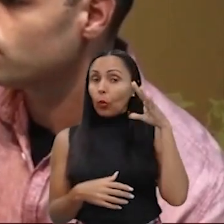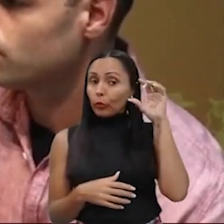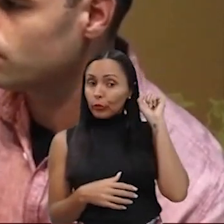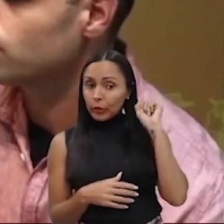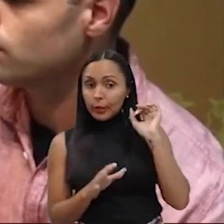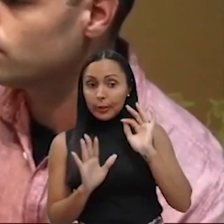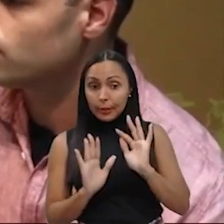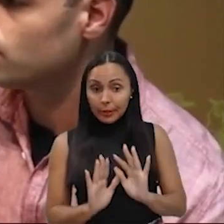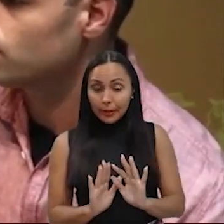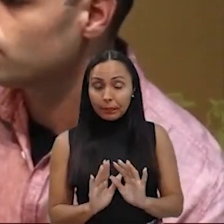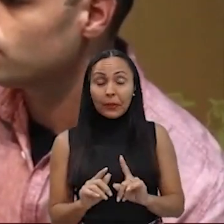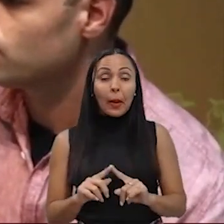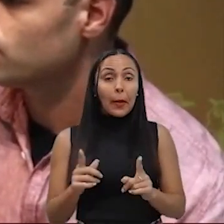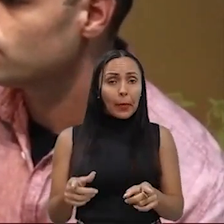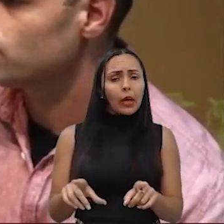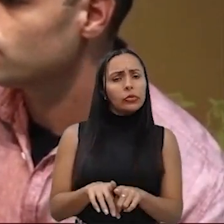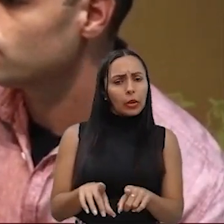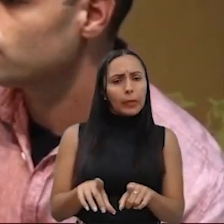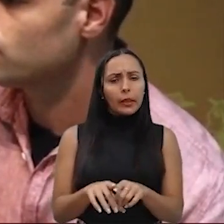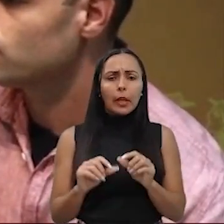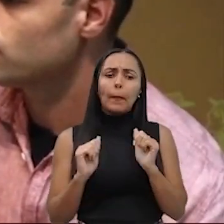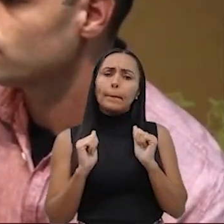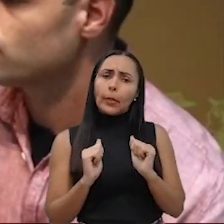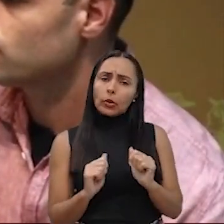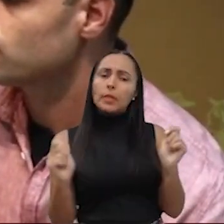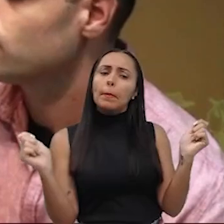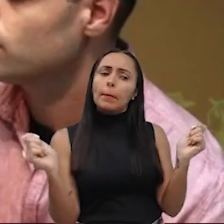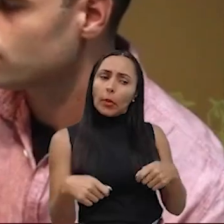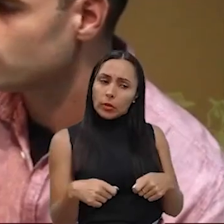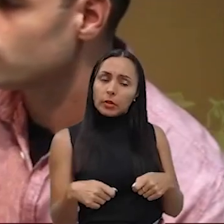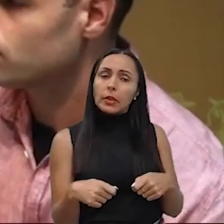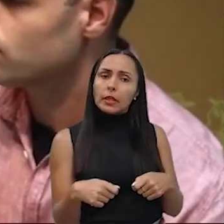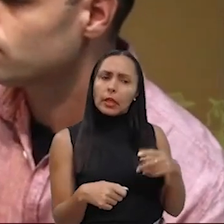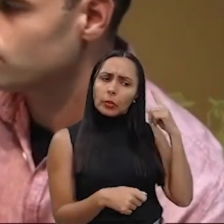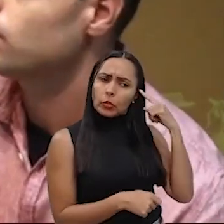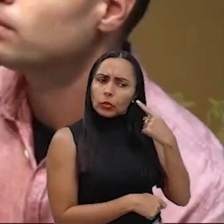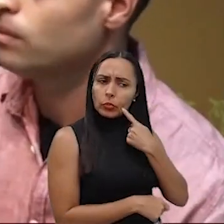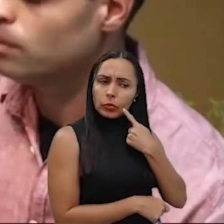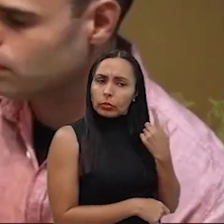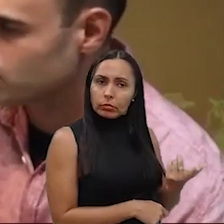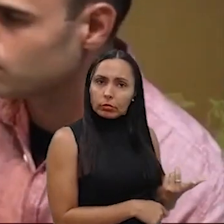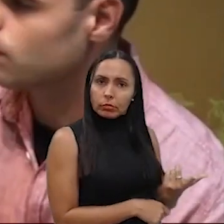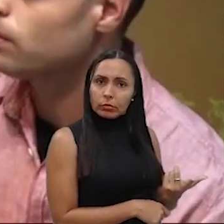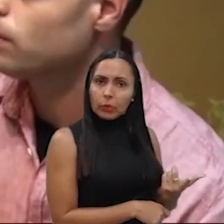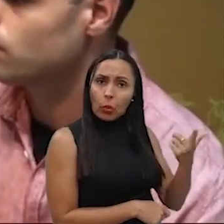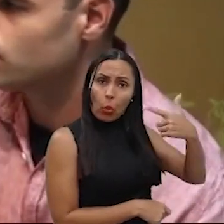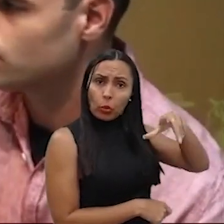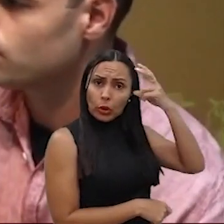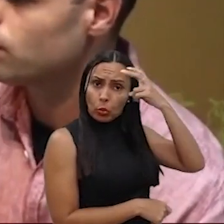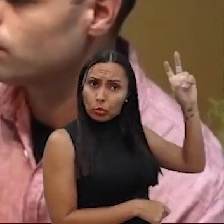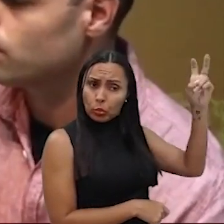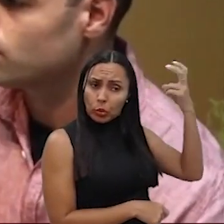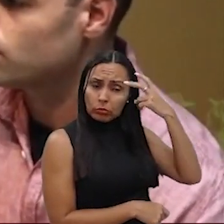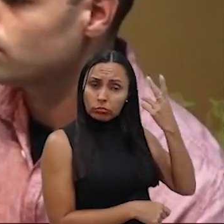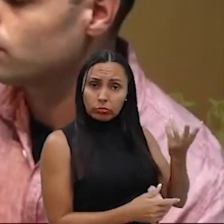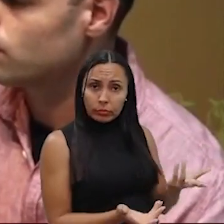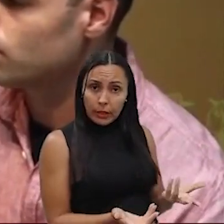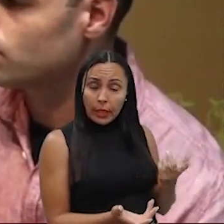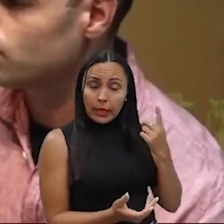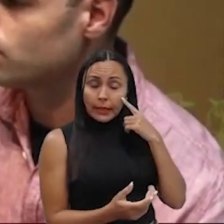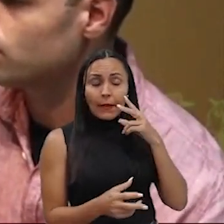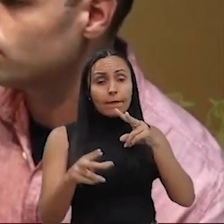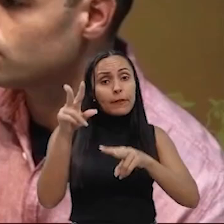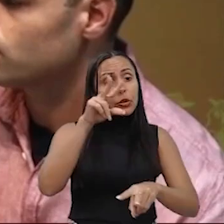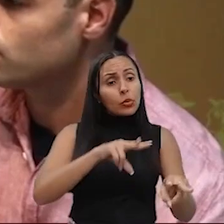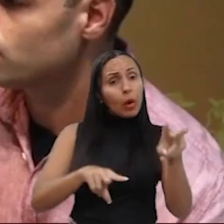ela também pode ser possibilitada para o surdo, que possui outra cultura, né? Que é uma cultura totalmente visual